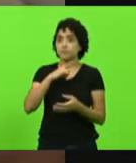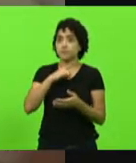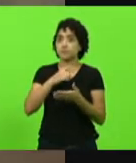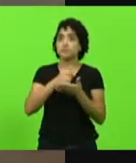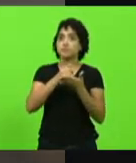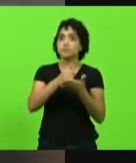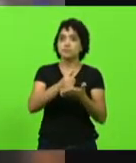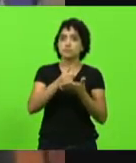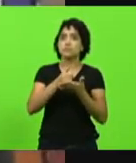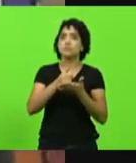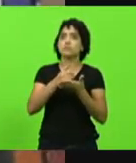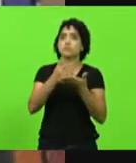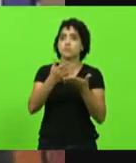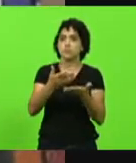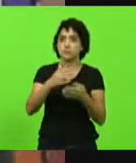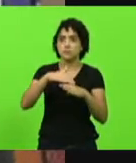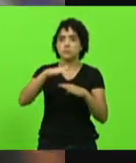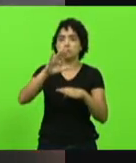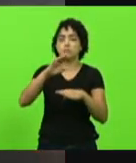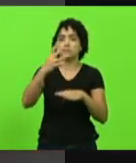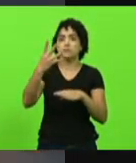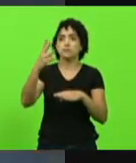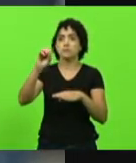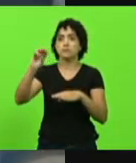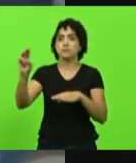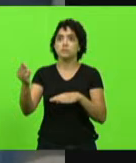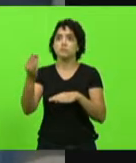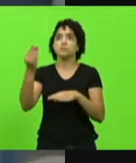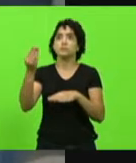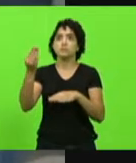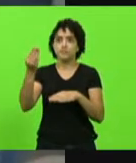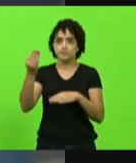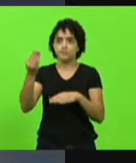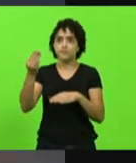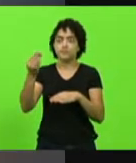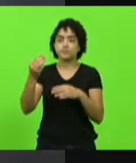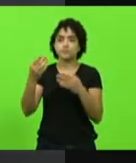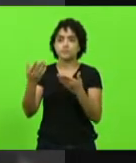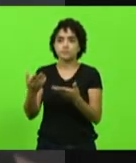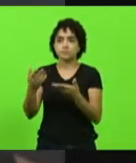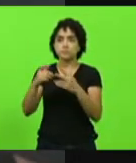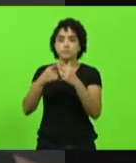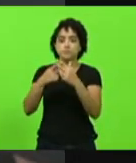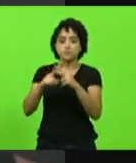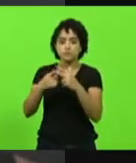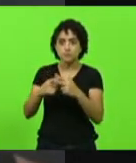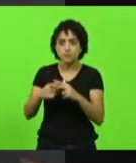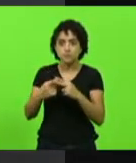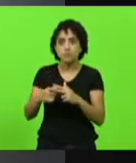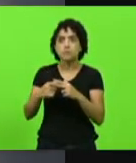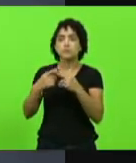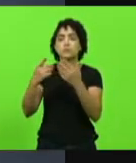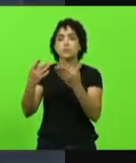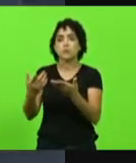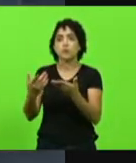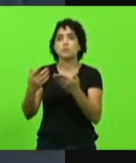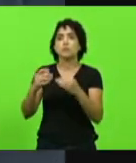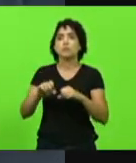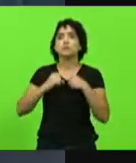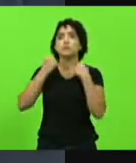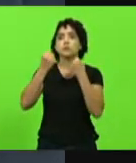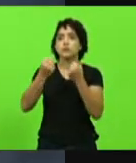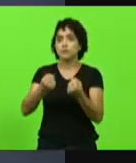muito grande, mais de 40 milhões entre ampliação e reforma, no qual quero agradecer o empenho, a